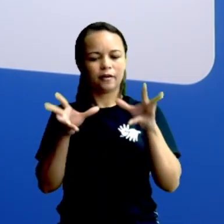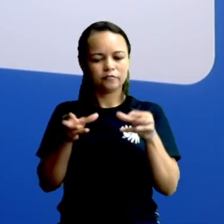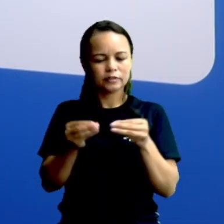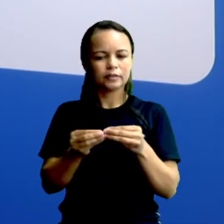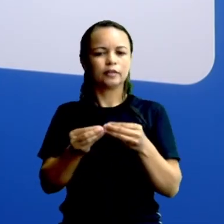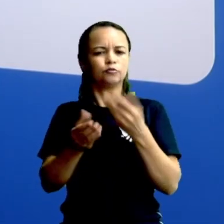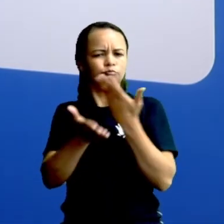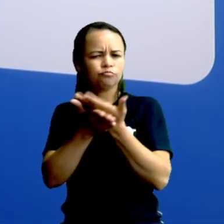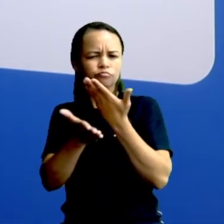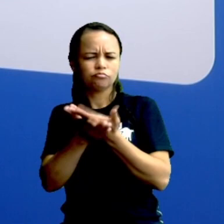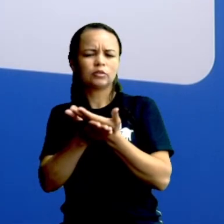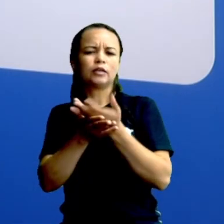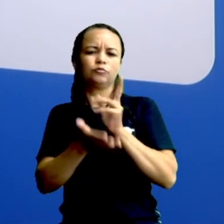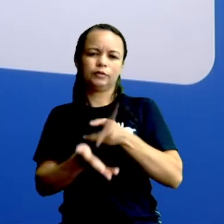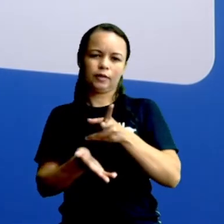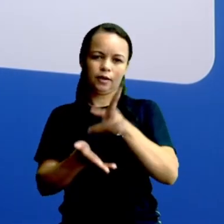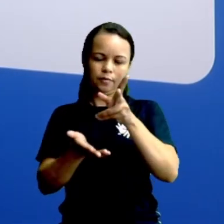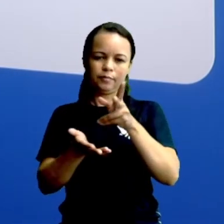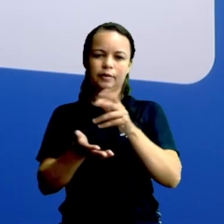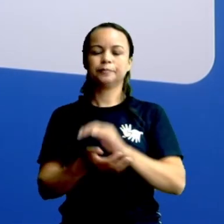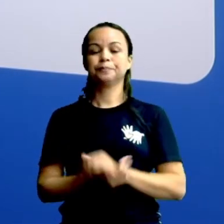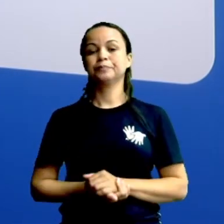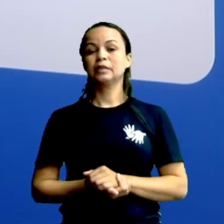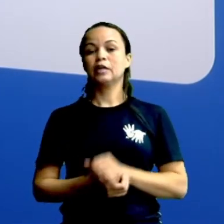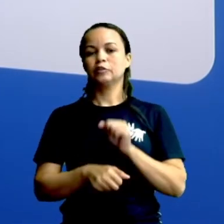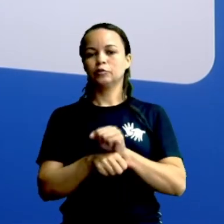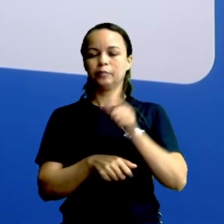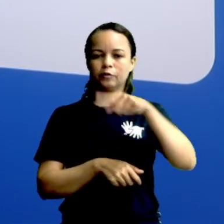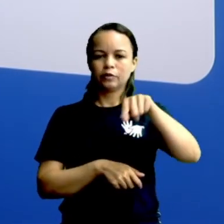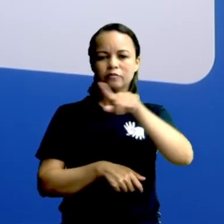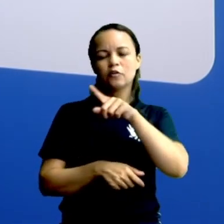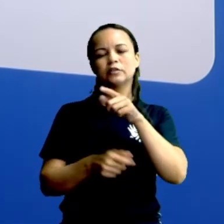os assuntos, estar estudando, tá certo? Eu